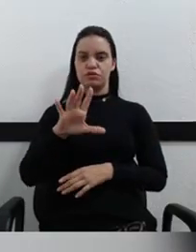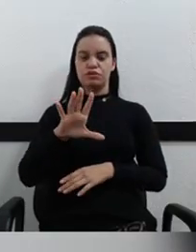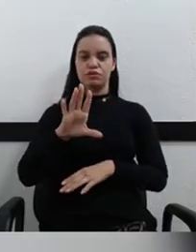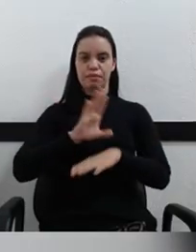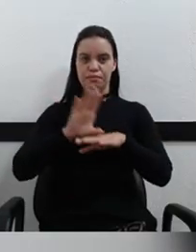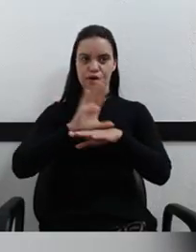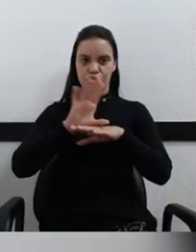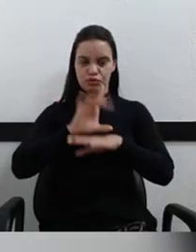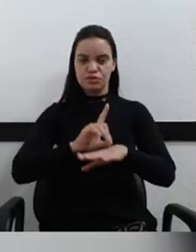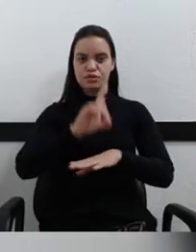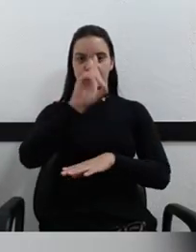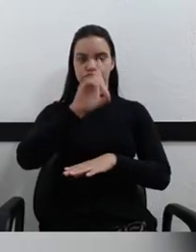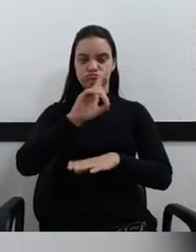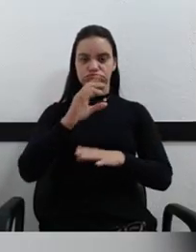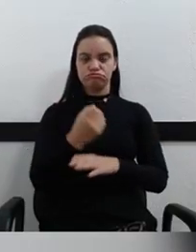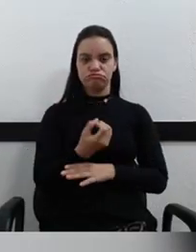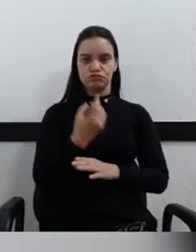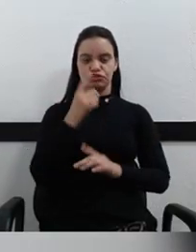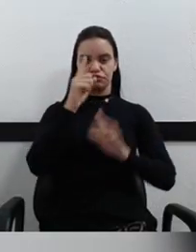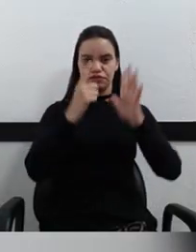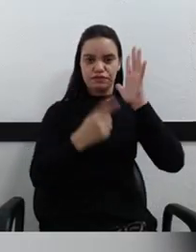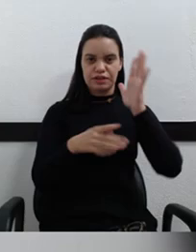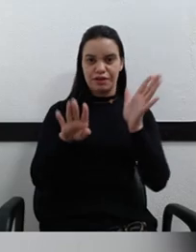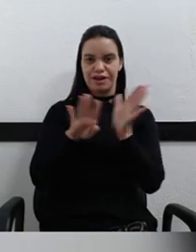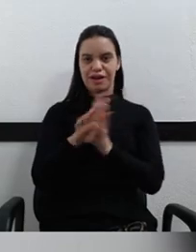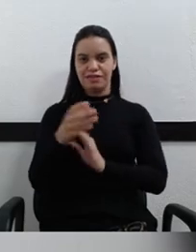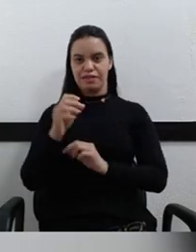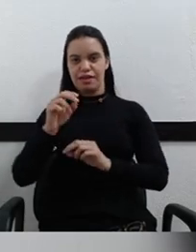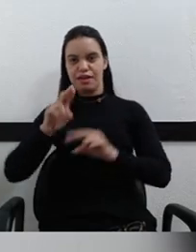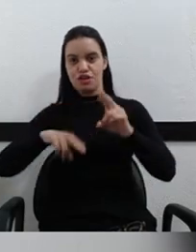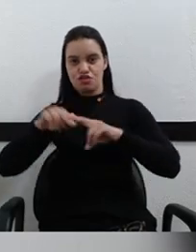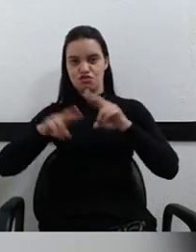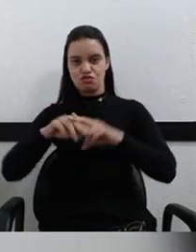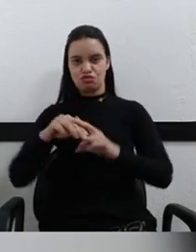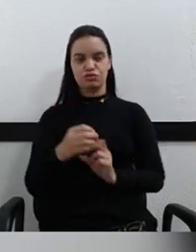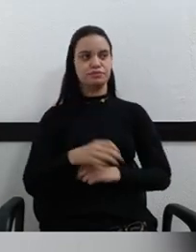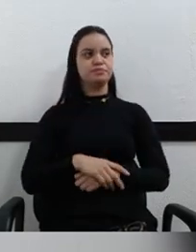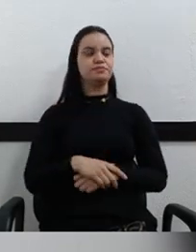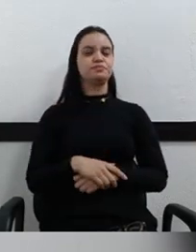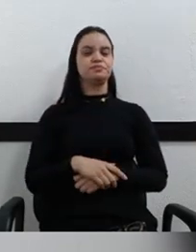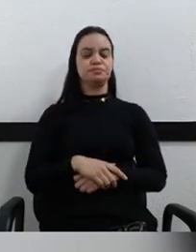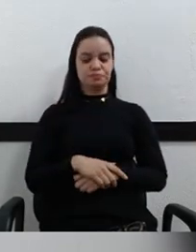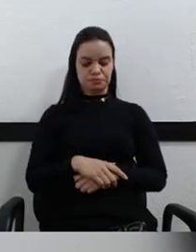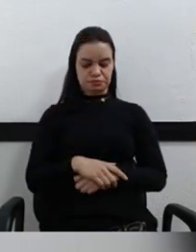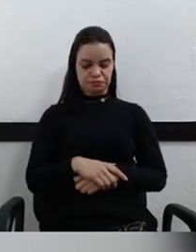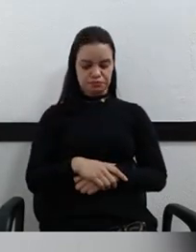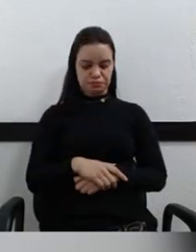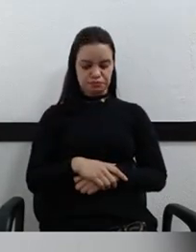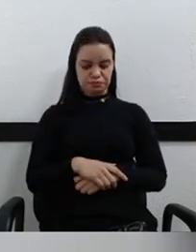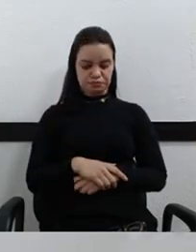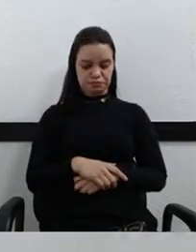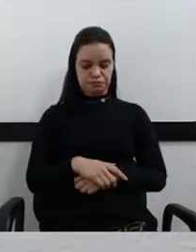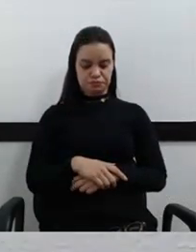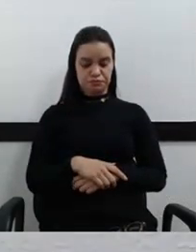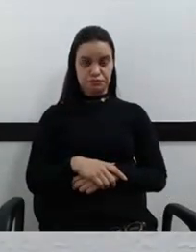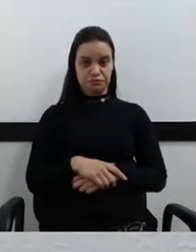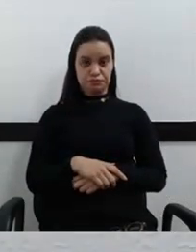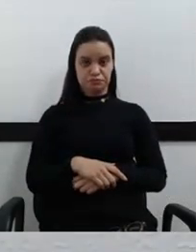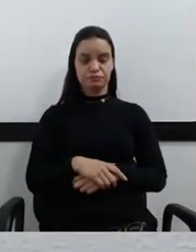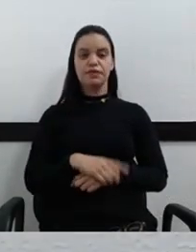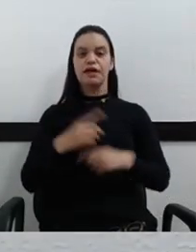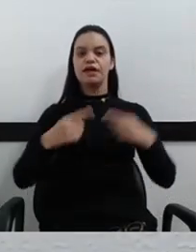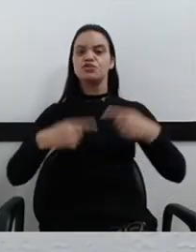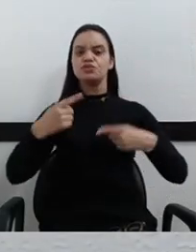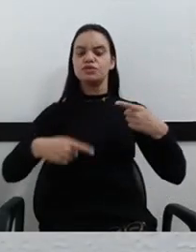social no período de 17 de fevereiro a 28 de junho de 2025. Eu vou falar, presidente. Obrigado. Em